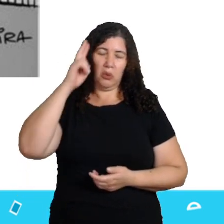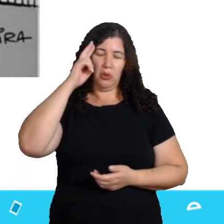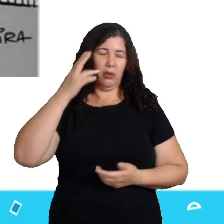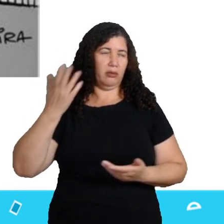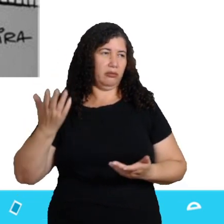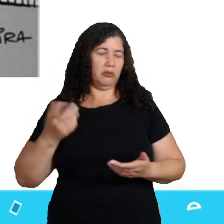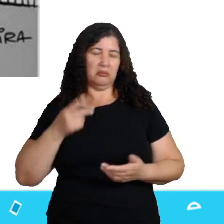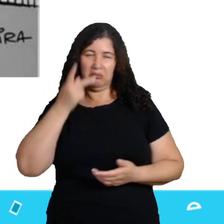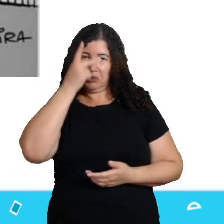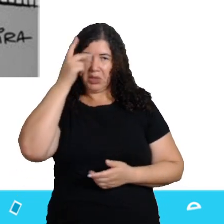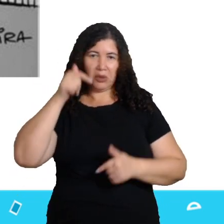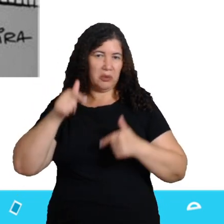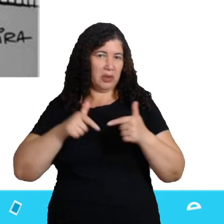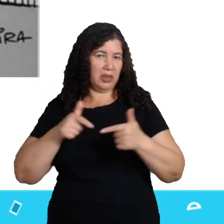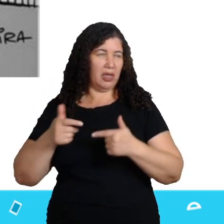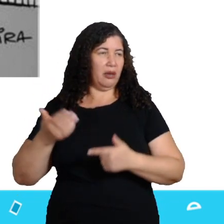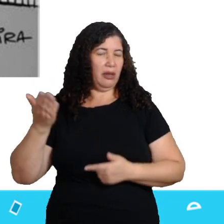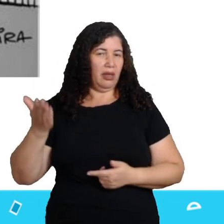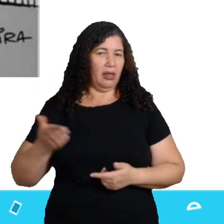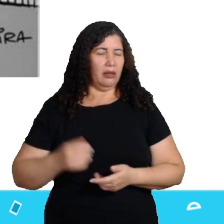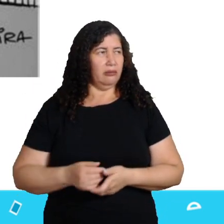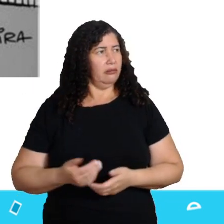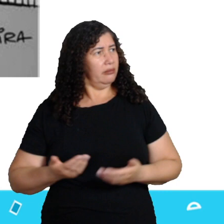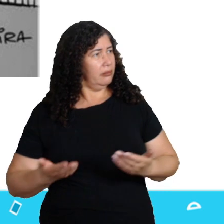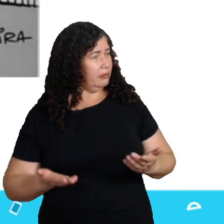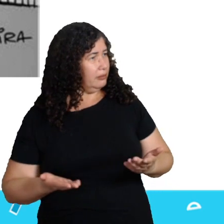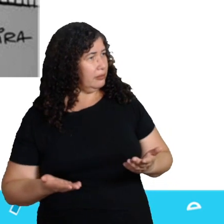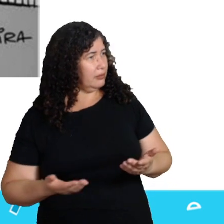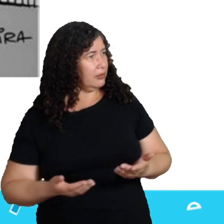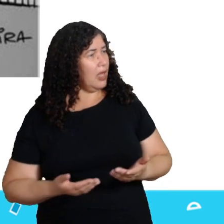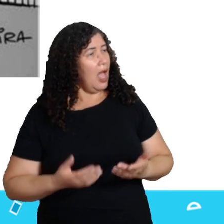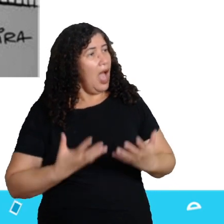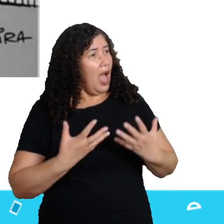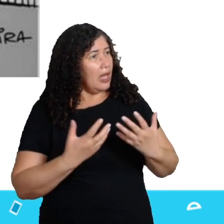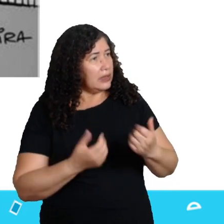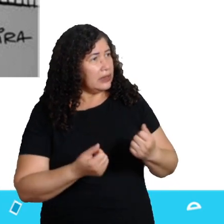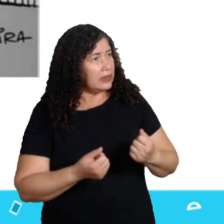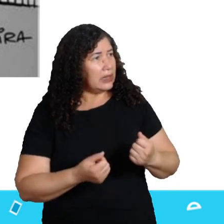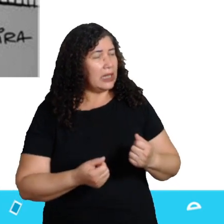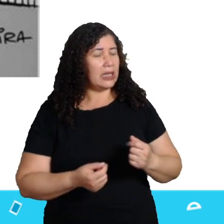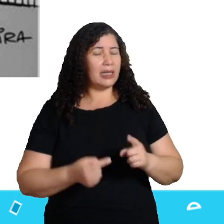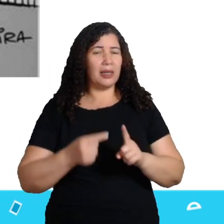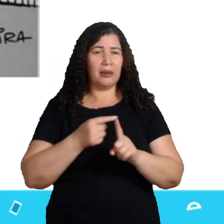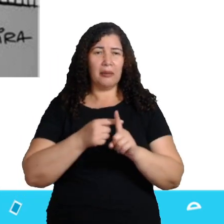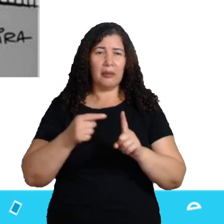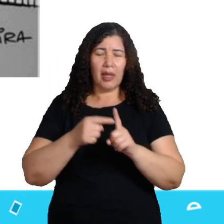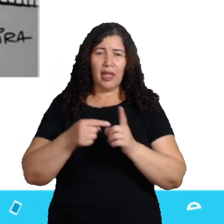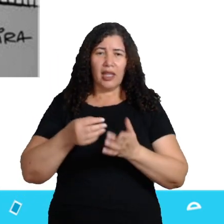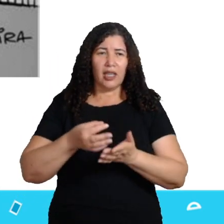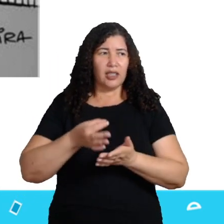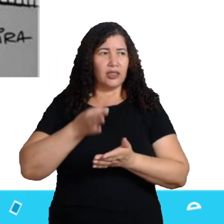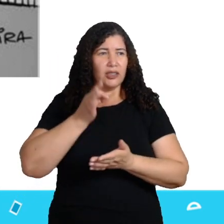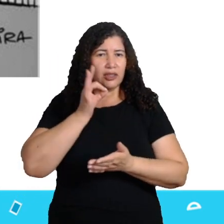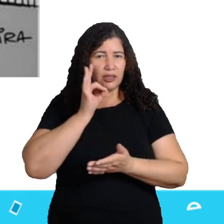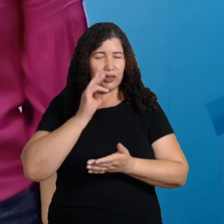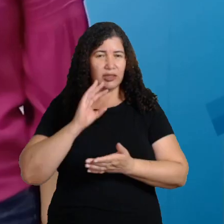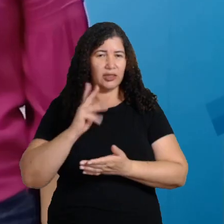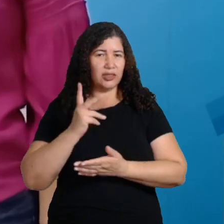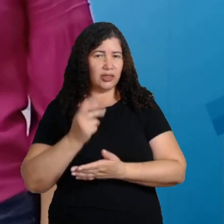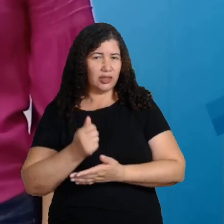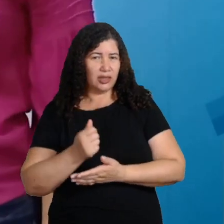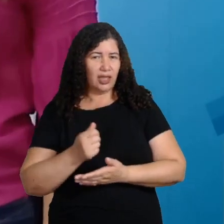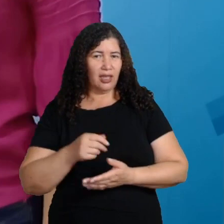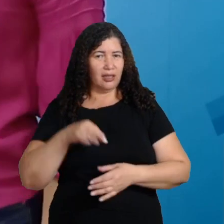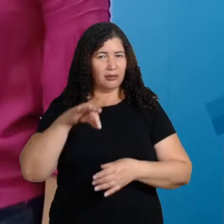ou trabalhador deste estabelecimento fala: aceita meia xícara de chá de camomila?